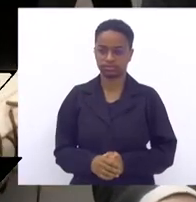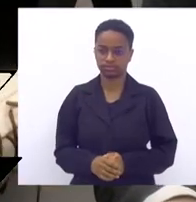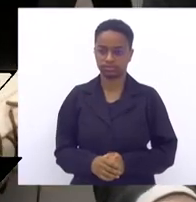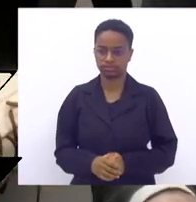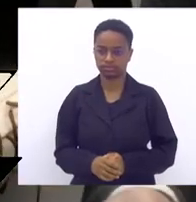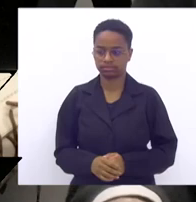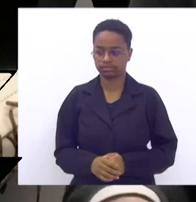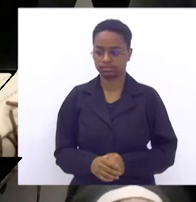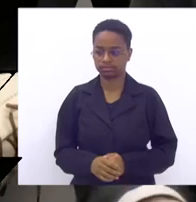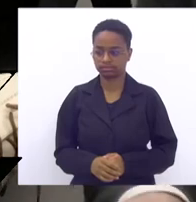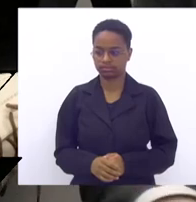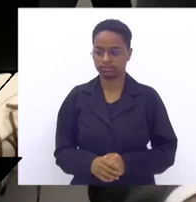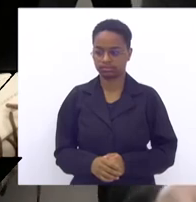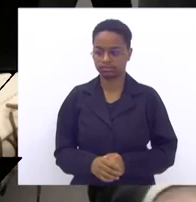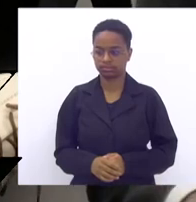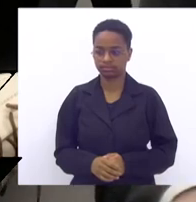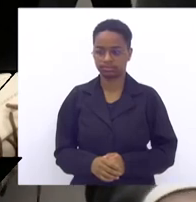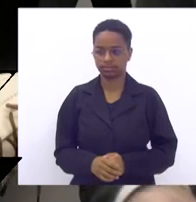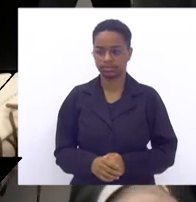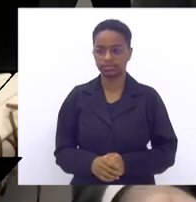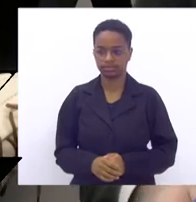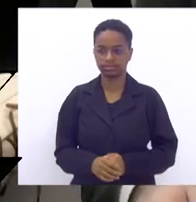Parecer de Vossa Excelência.